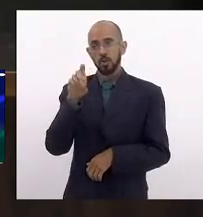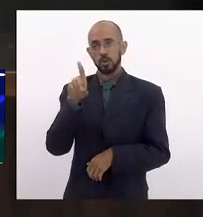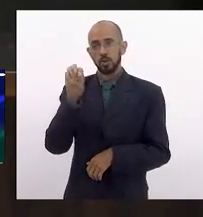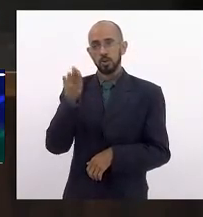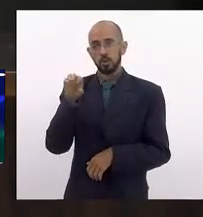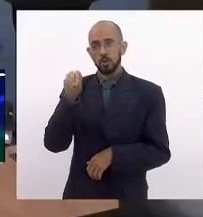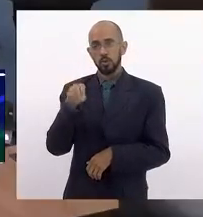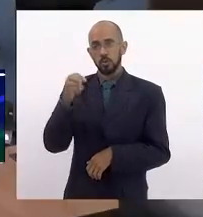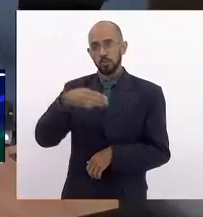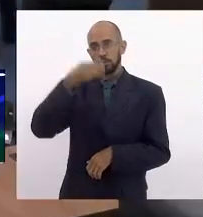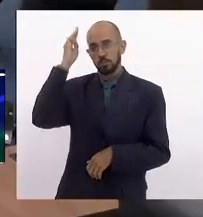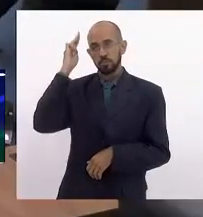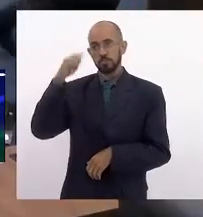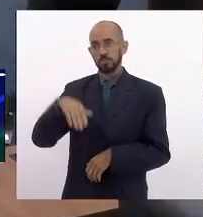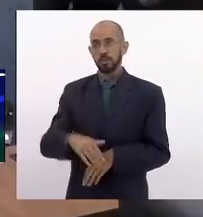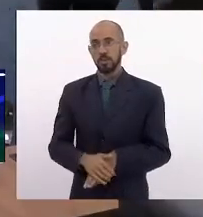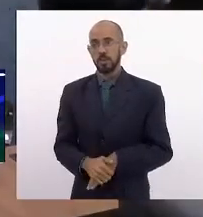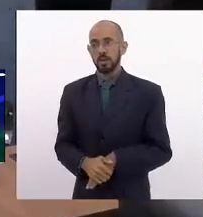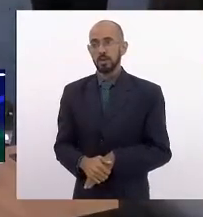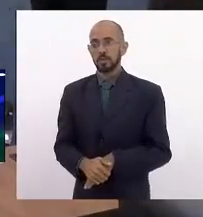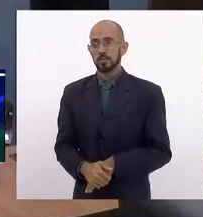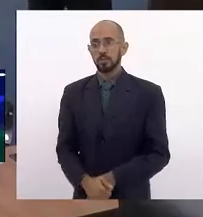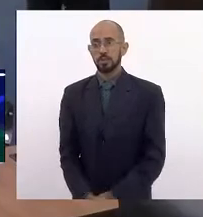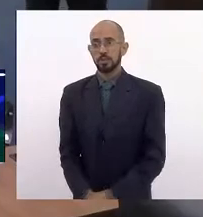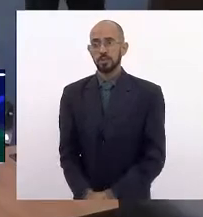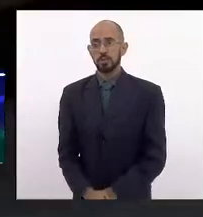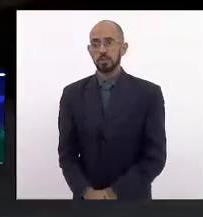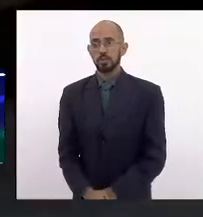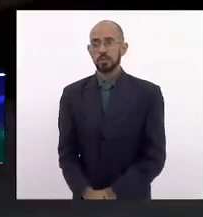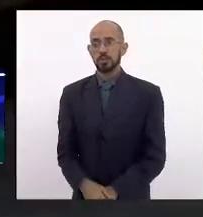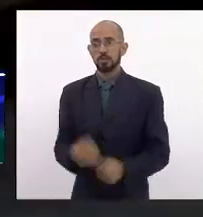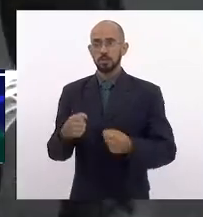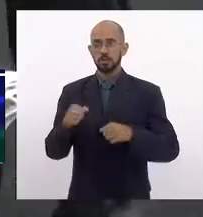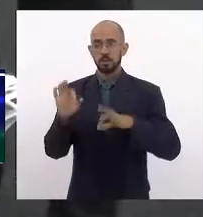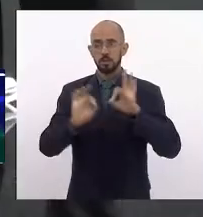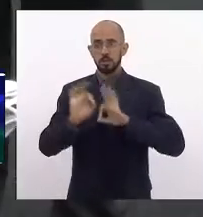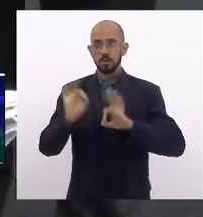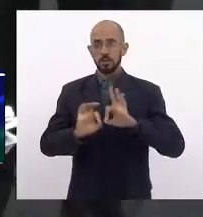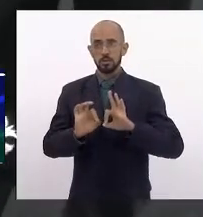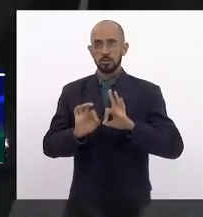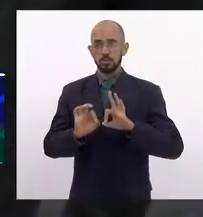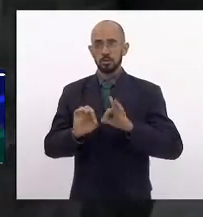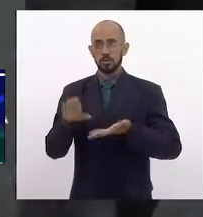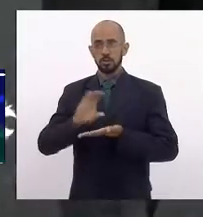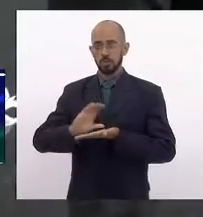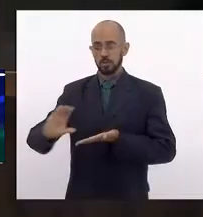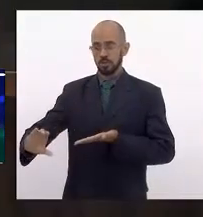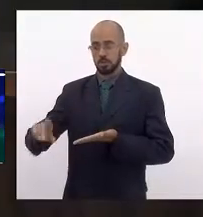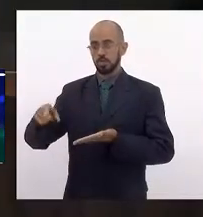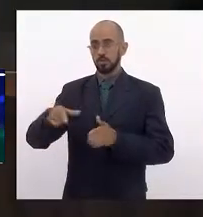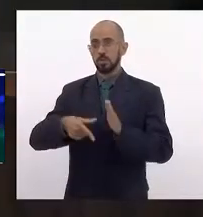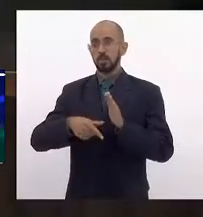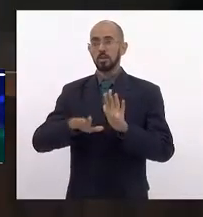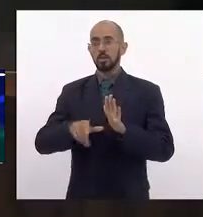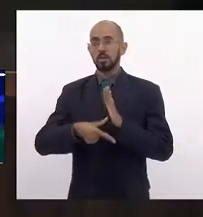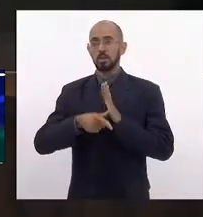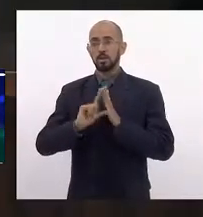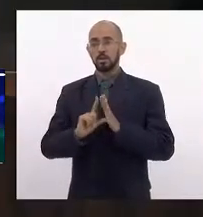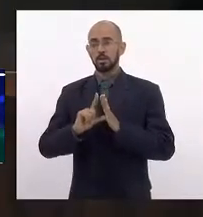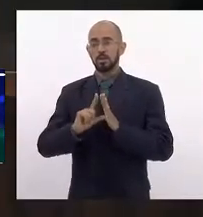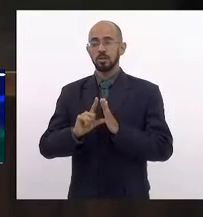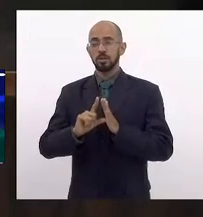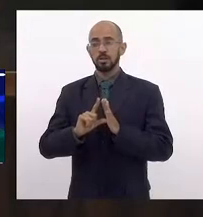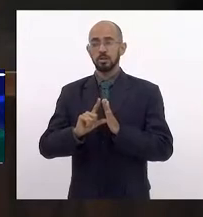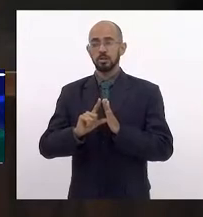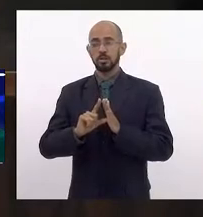Lucinha o seu presente eu pensava ler a questão de ordem do orçamento antes fora é igual a autorização